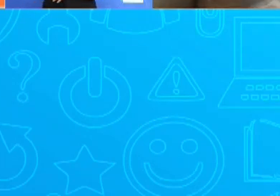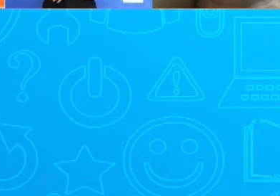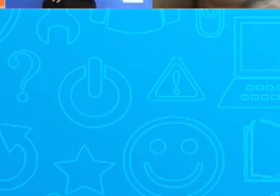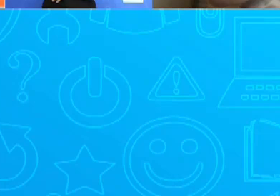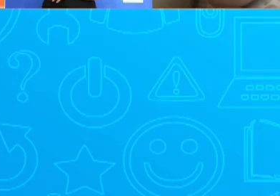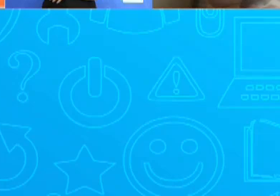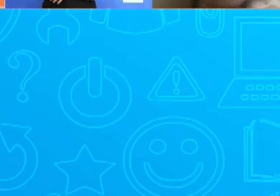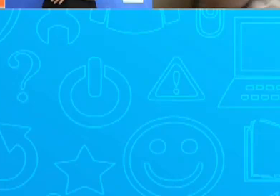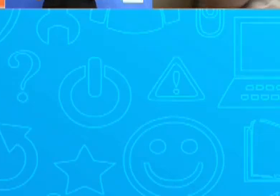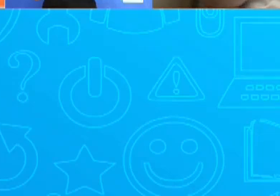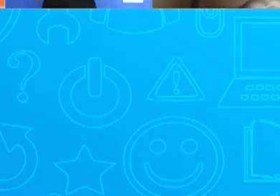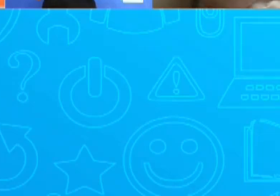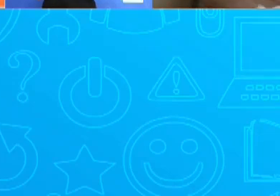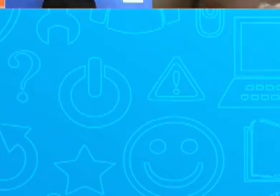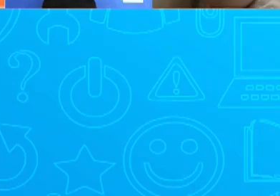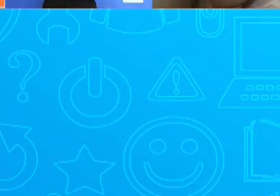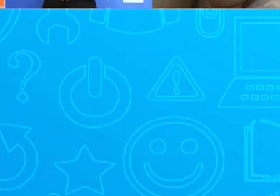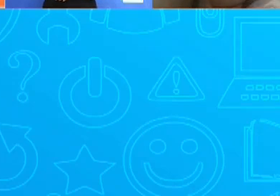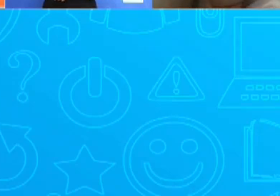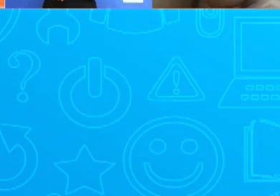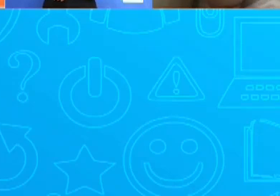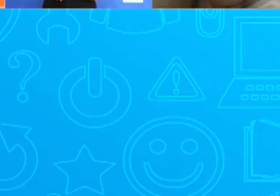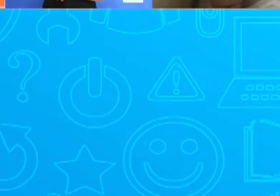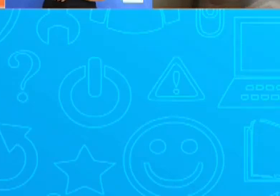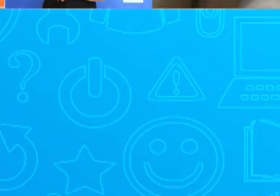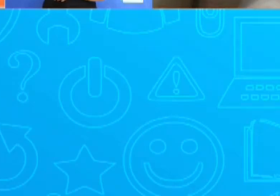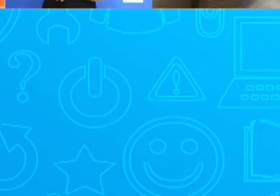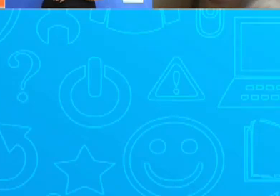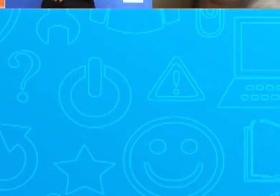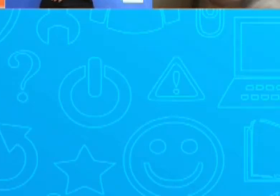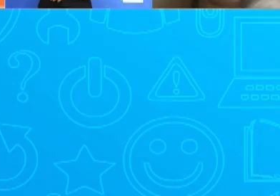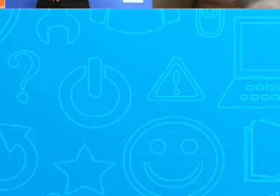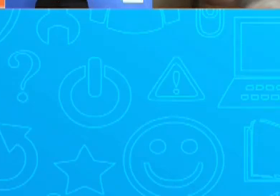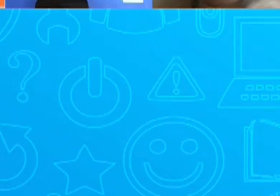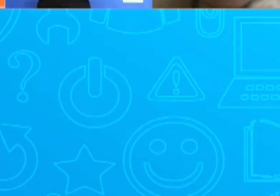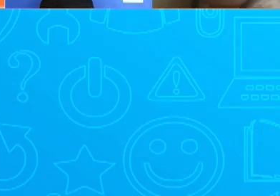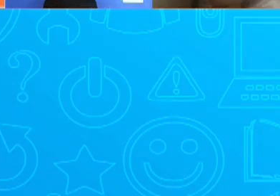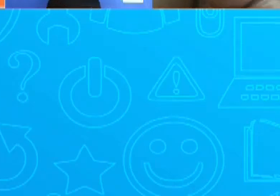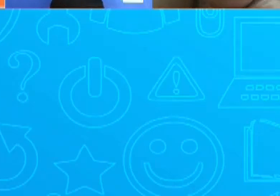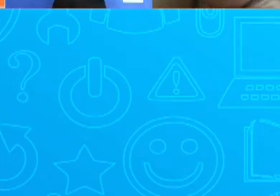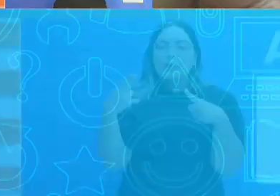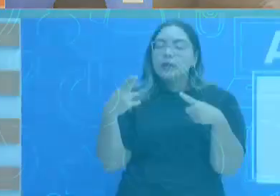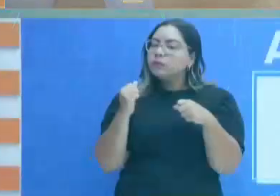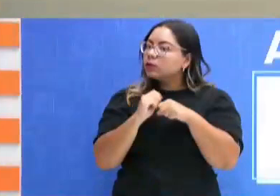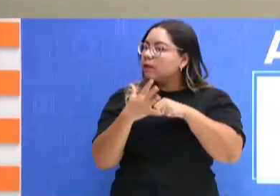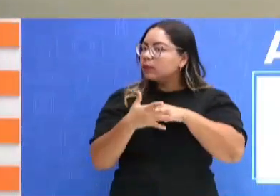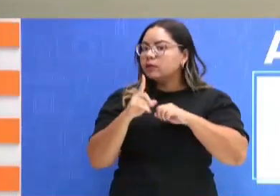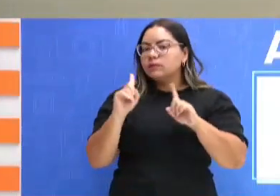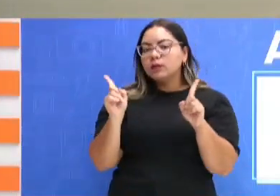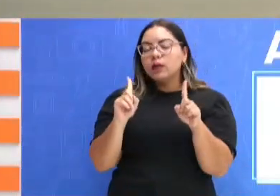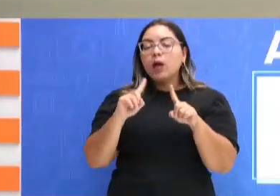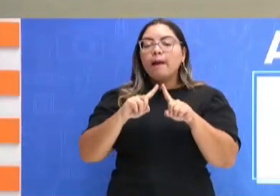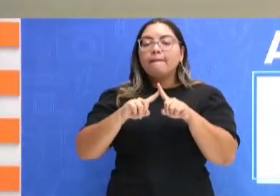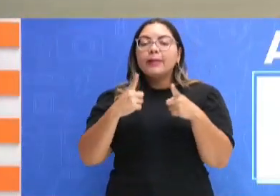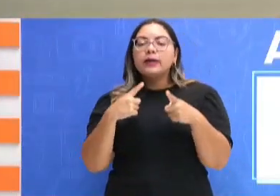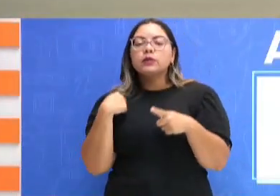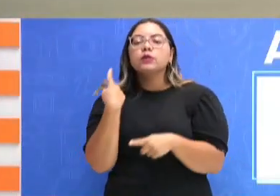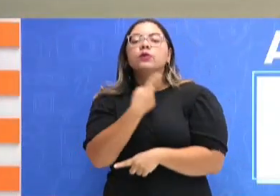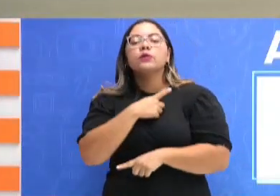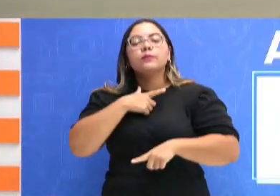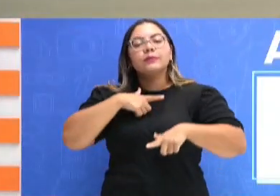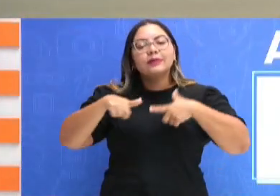as internações já reduziram. Mas não quer dizer que nós vencemos o vírus ainda. Quer dizer, nós estamos trabalhando para